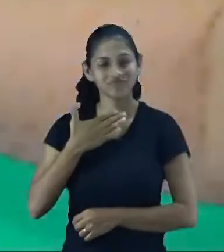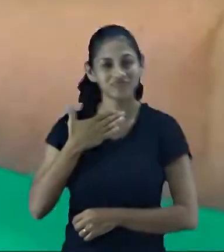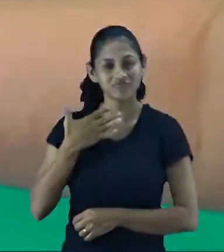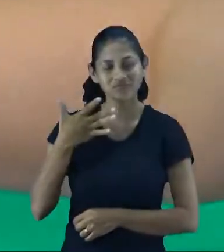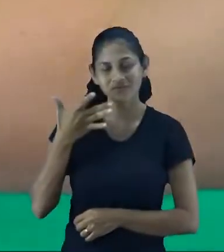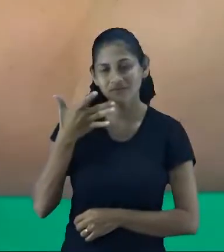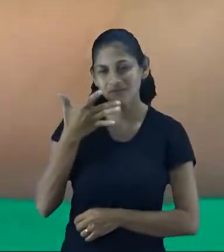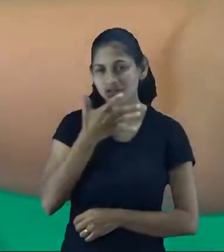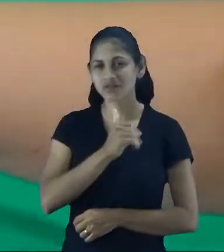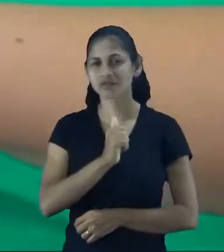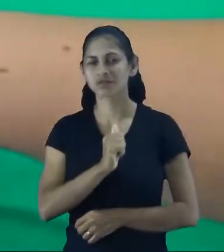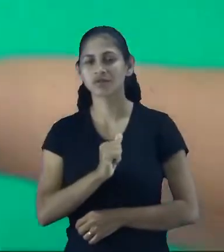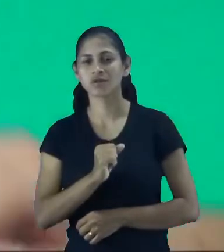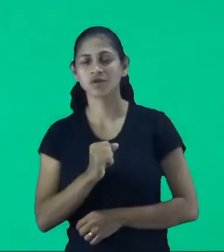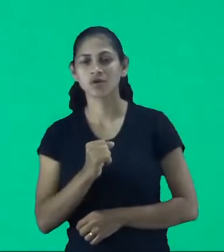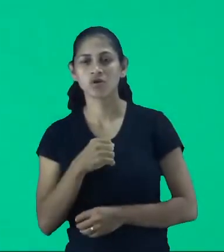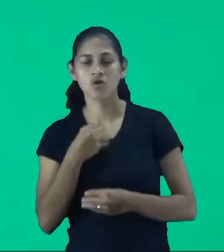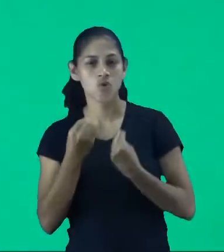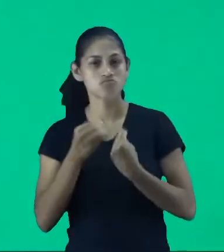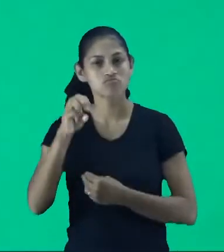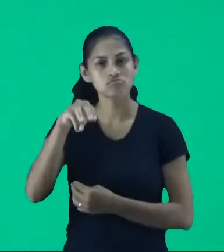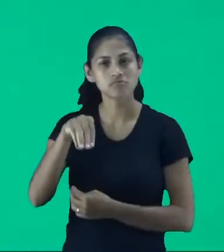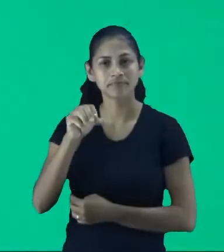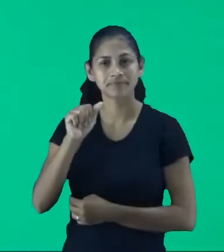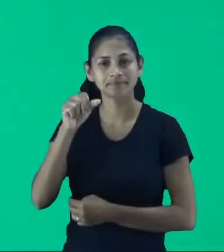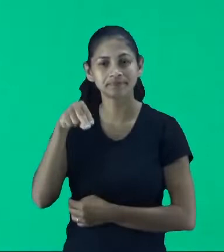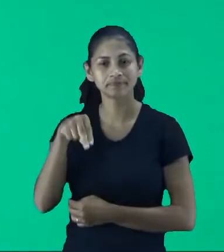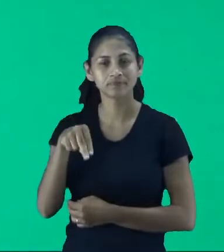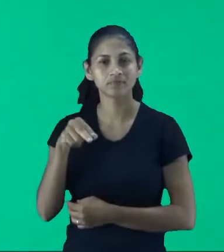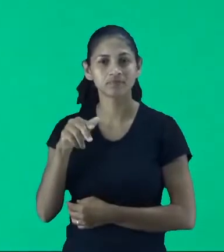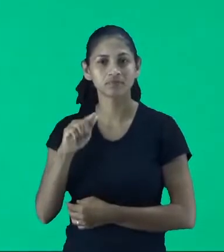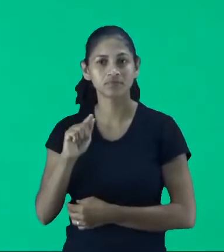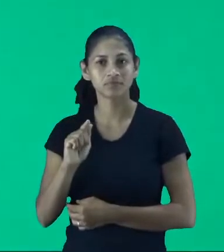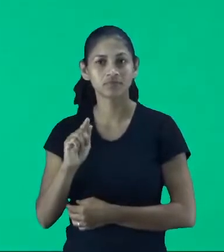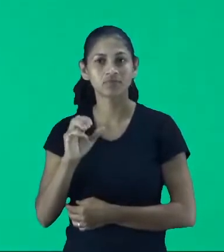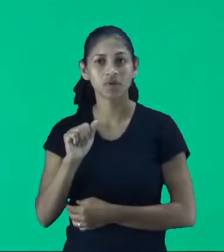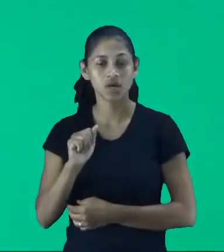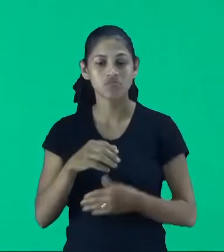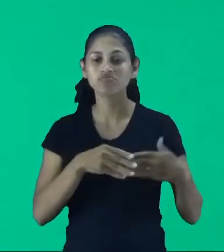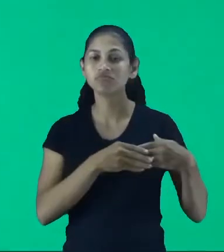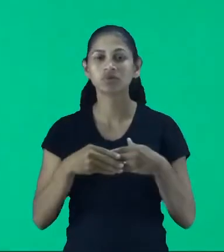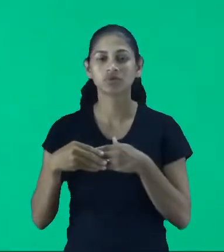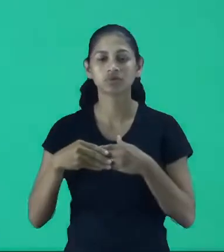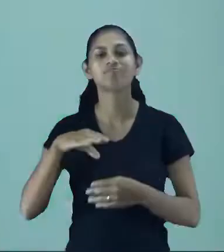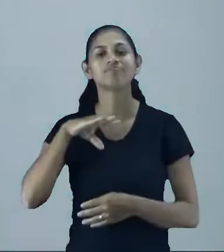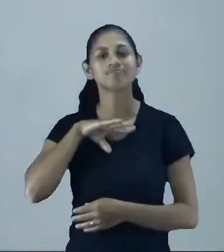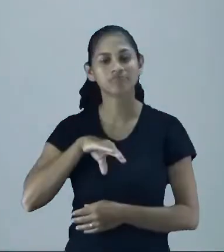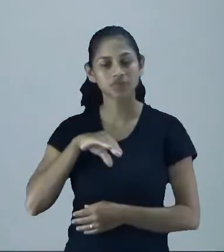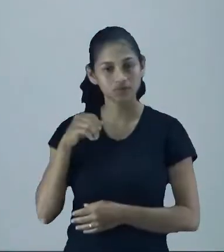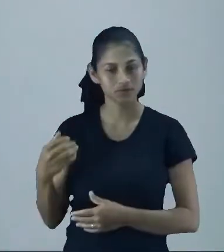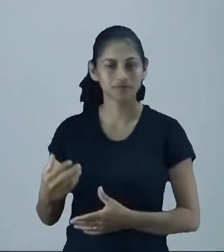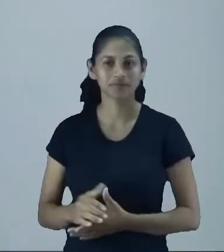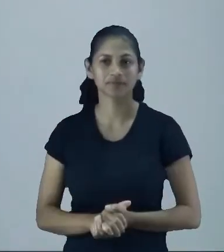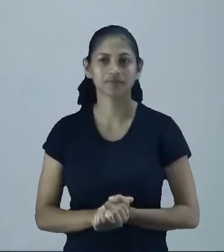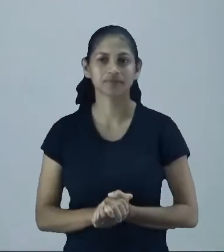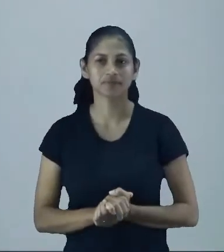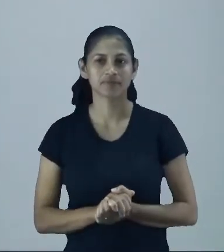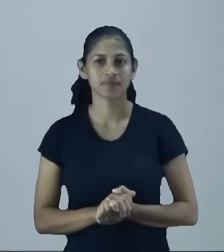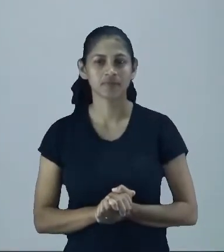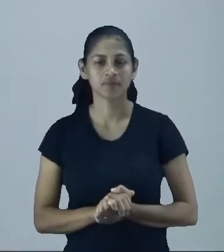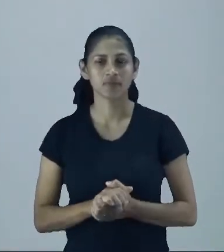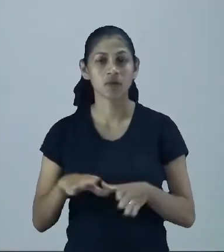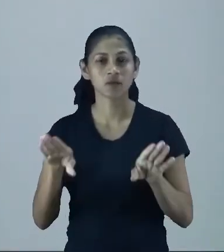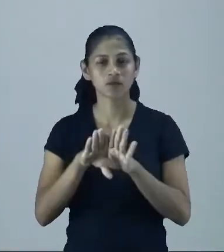influência, né? Foi trazida na época dos portugueses. E também a jaca, olha